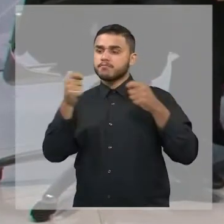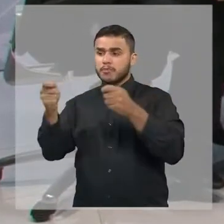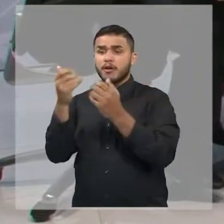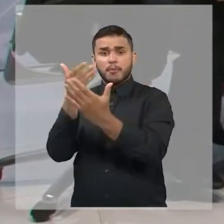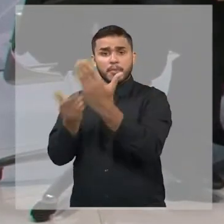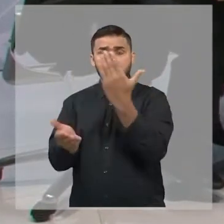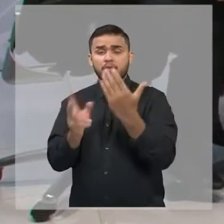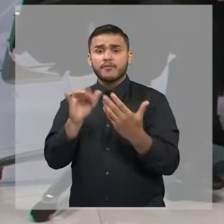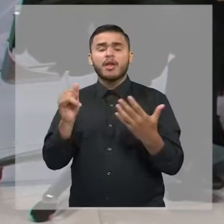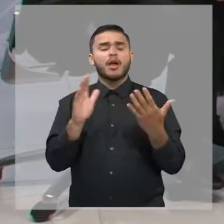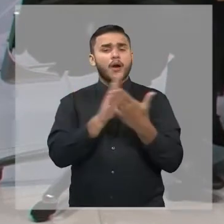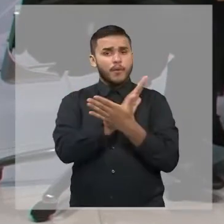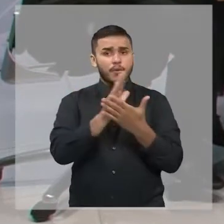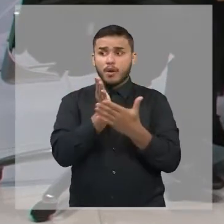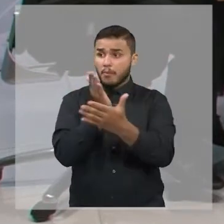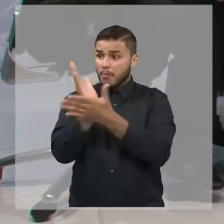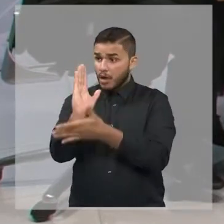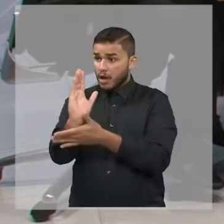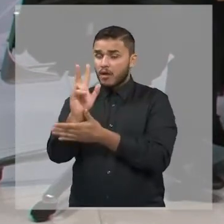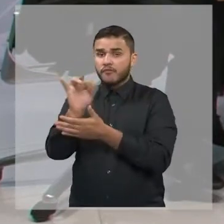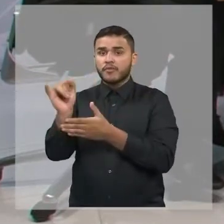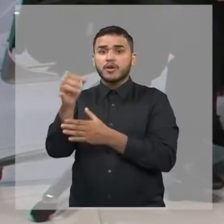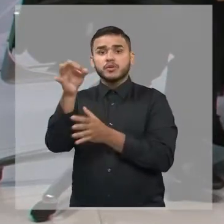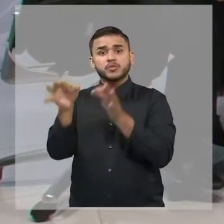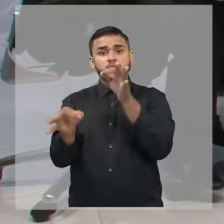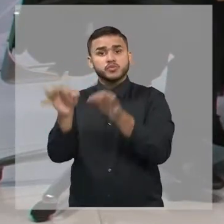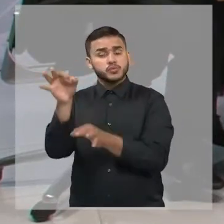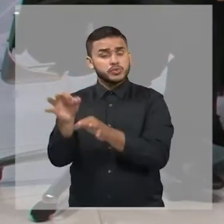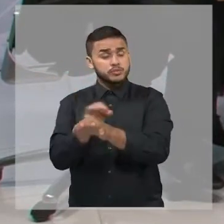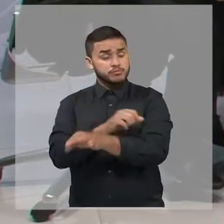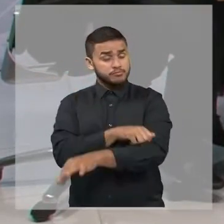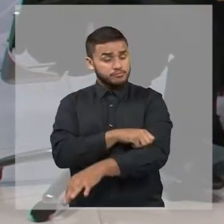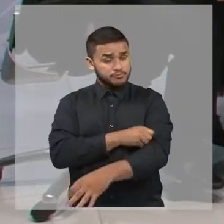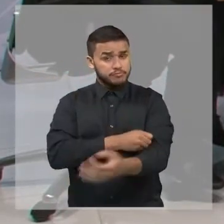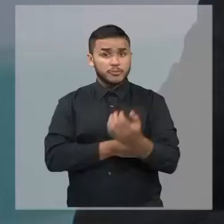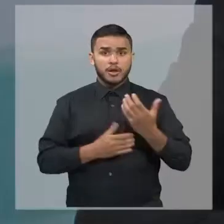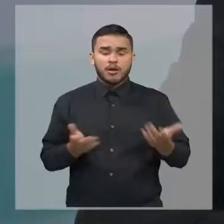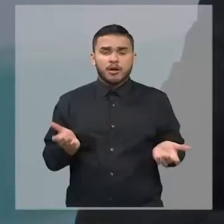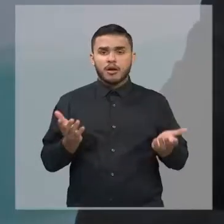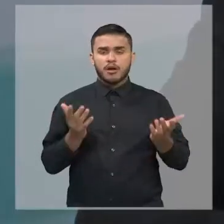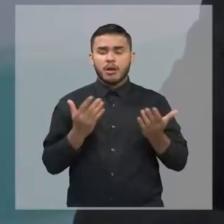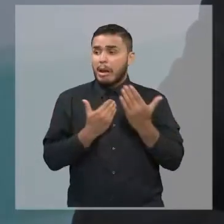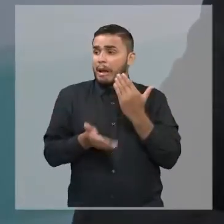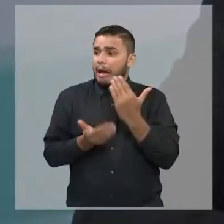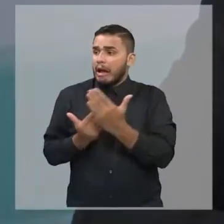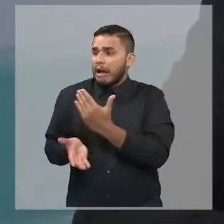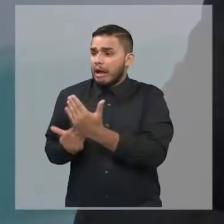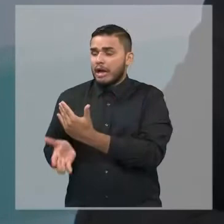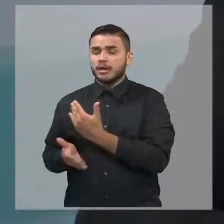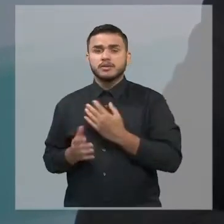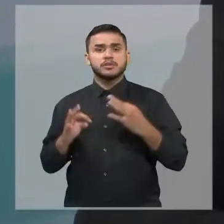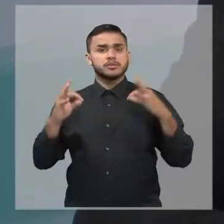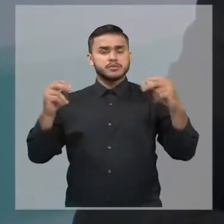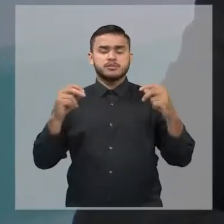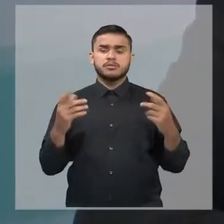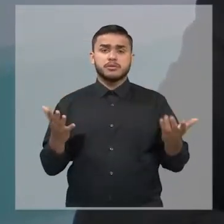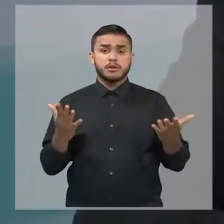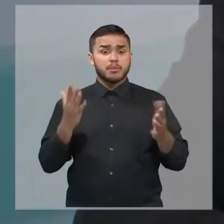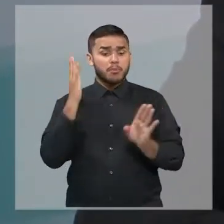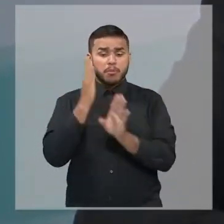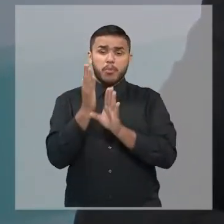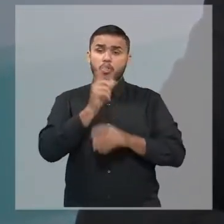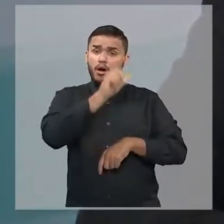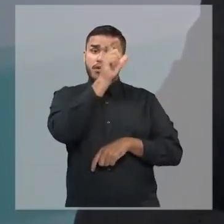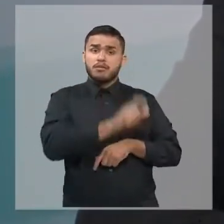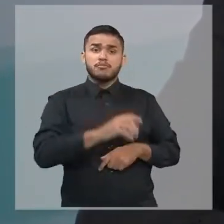tem a judicialização do que passar e não chegar ainda no Congresso. Então, a questão principal que eu vejo dessas derrotas é uma consequência dessa